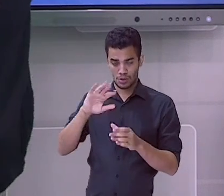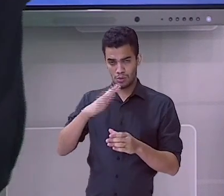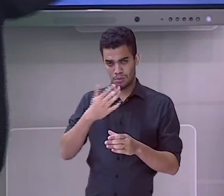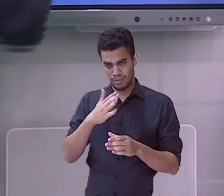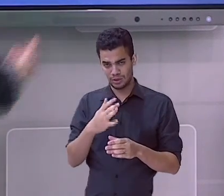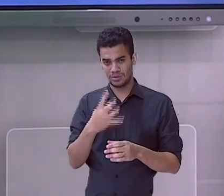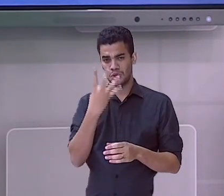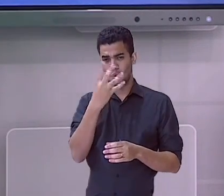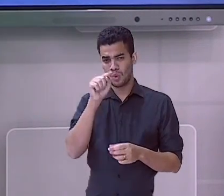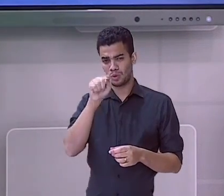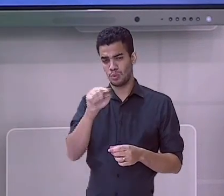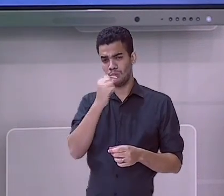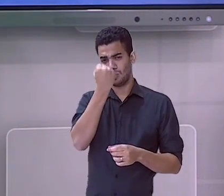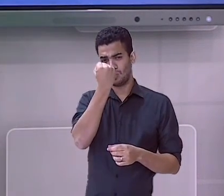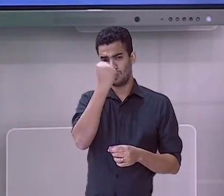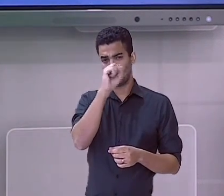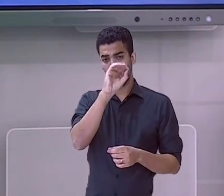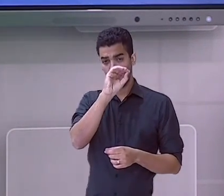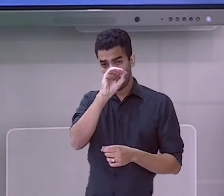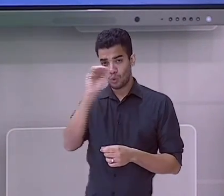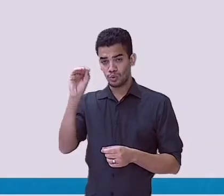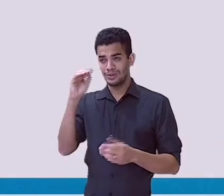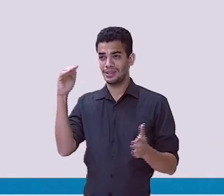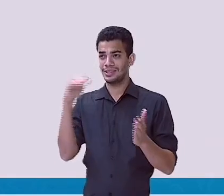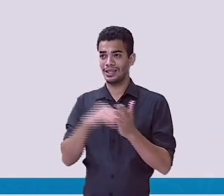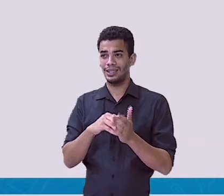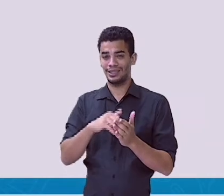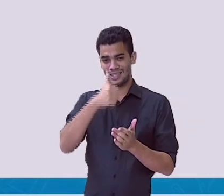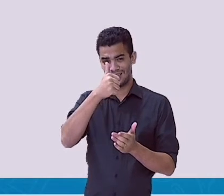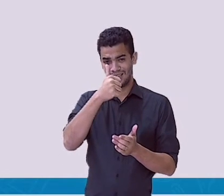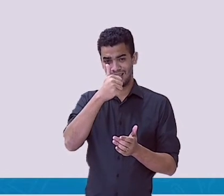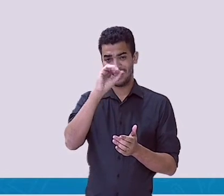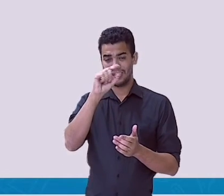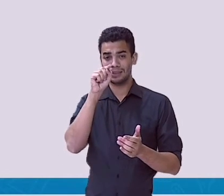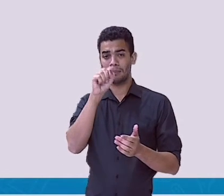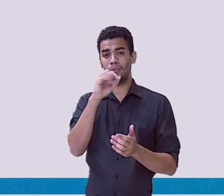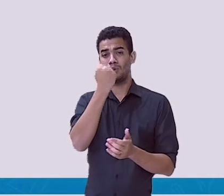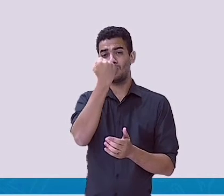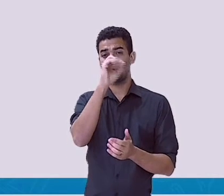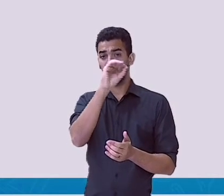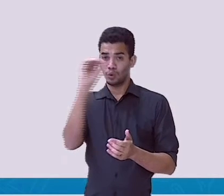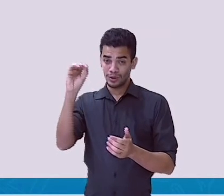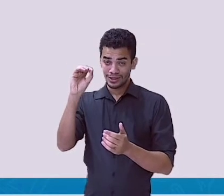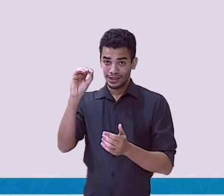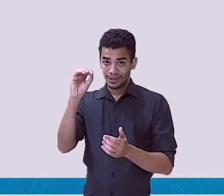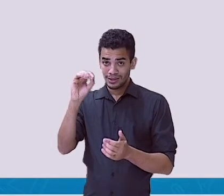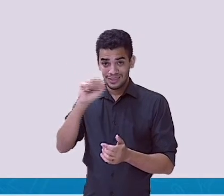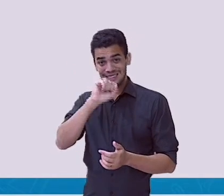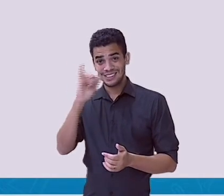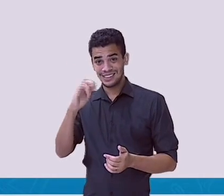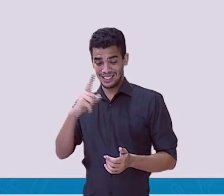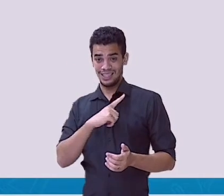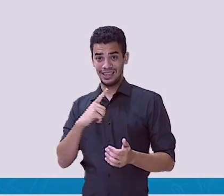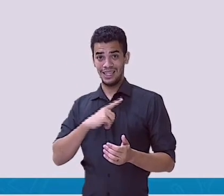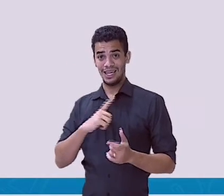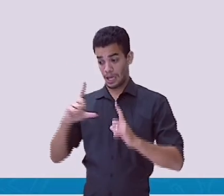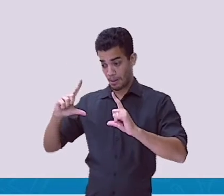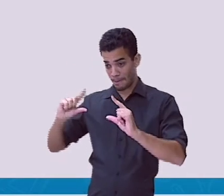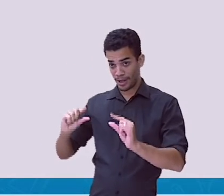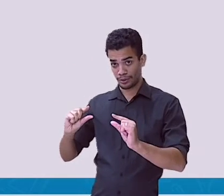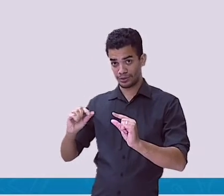4.800 e 10.800. Se estiver abaixo disso, algum problema está acontecendo. E